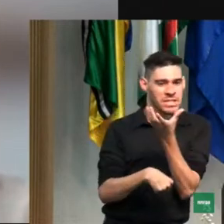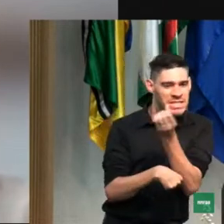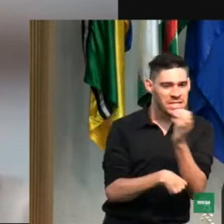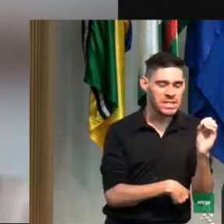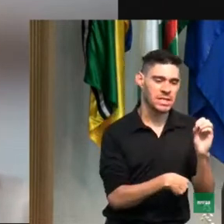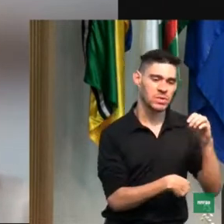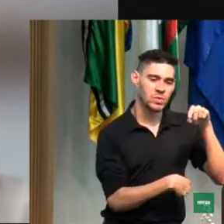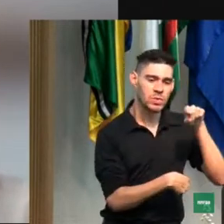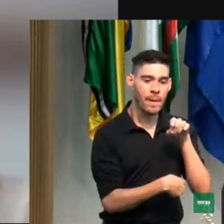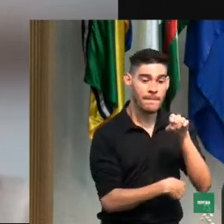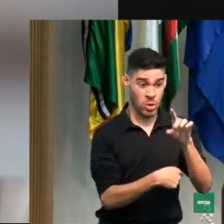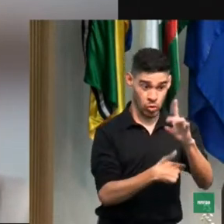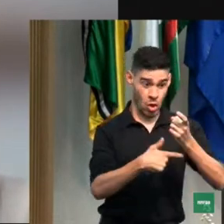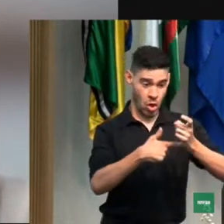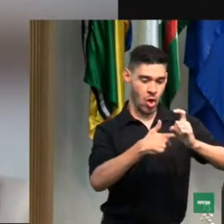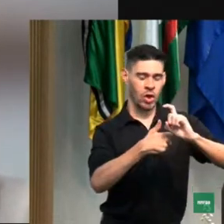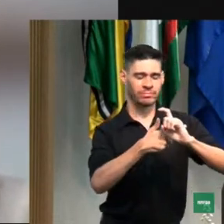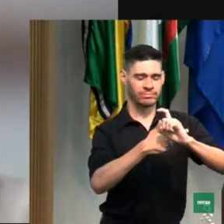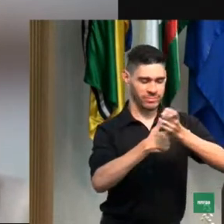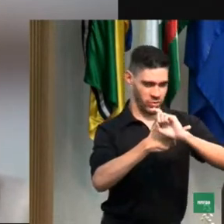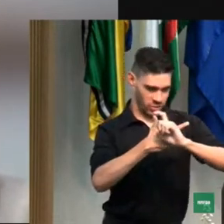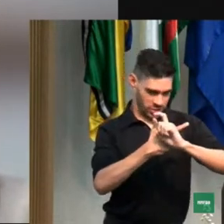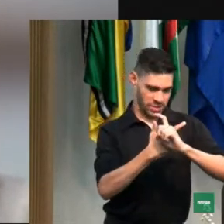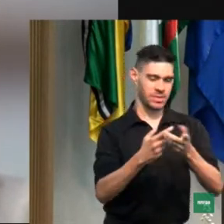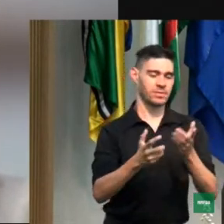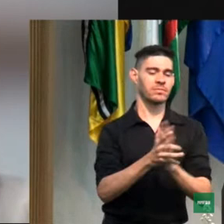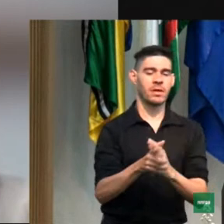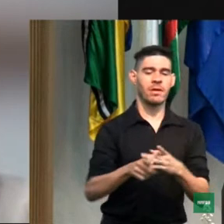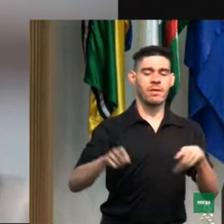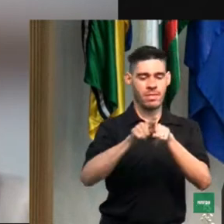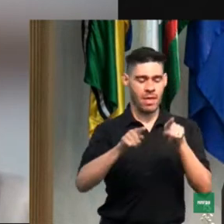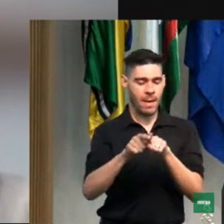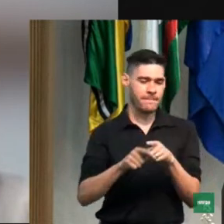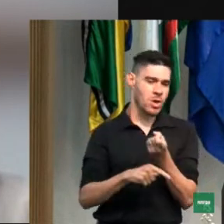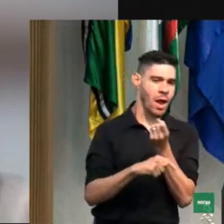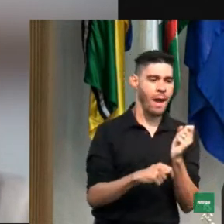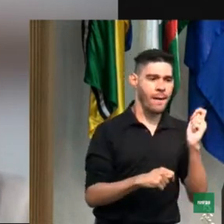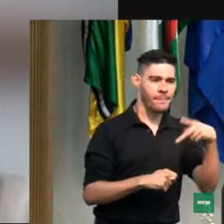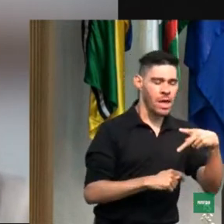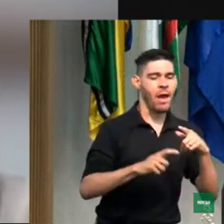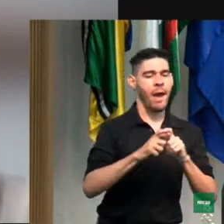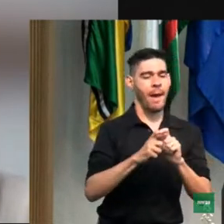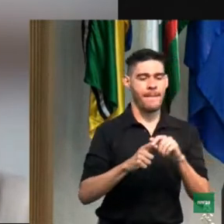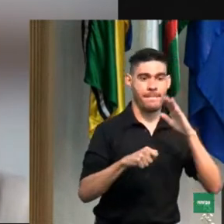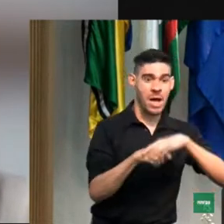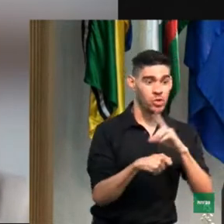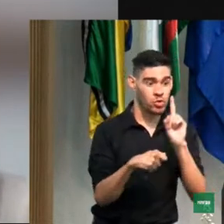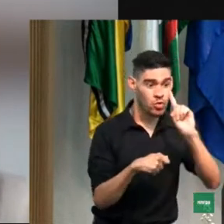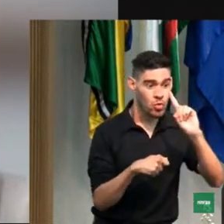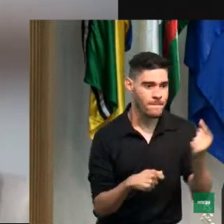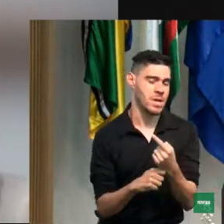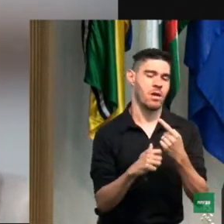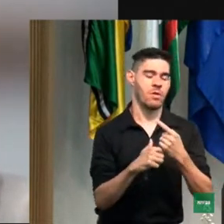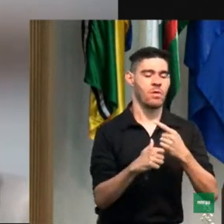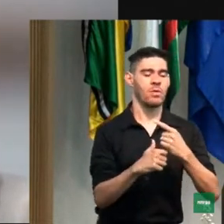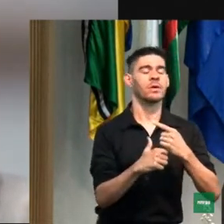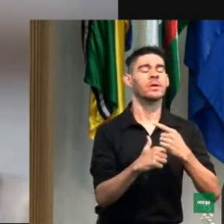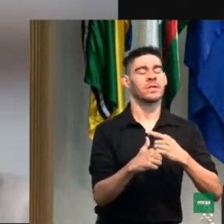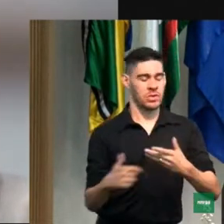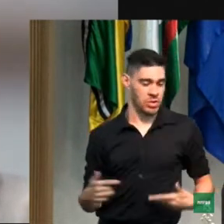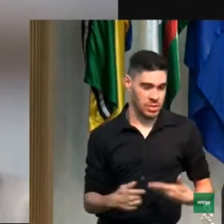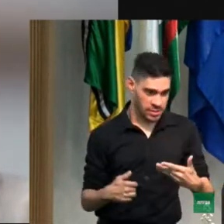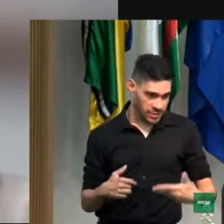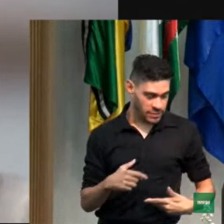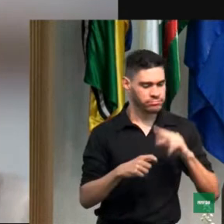Federal, contando aí com aposentados e pensionistas, mais de 1 milhão de servidores, né? Então, multiplicando isso